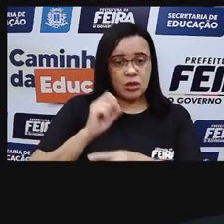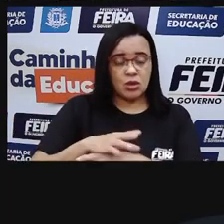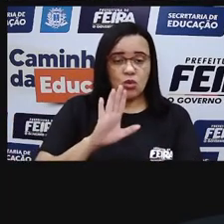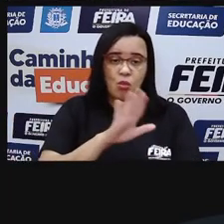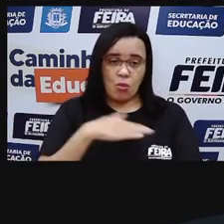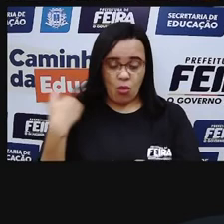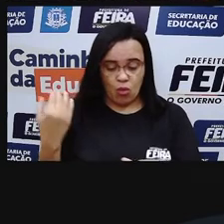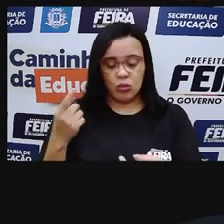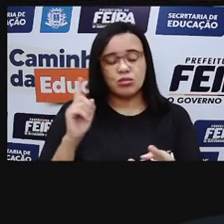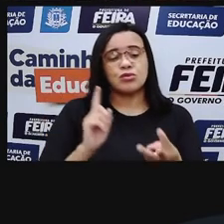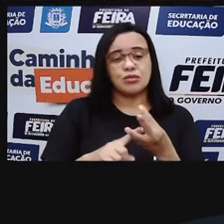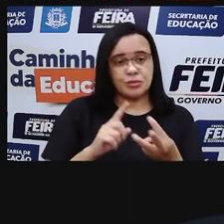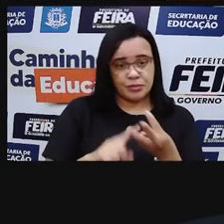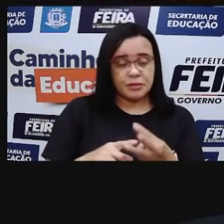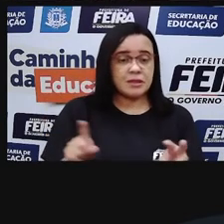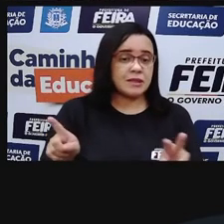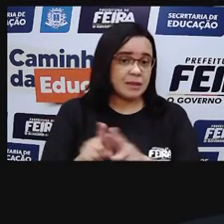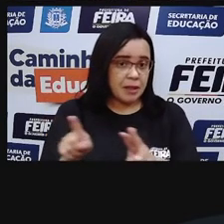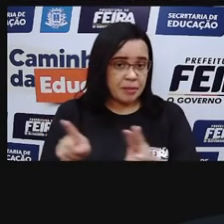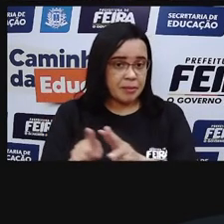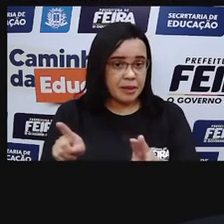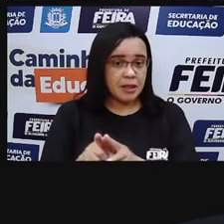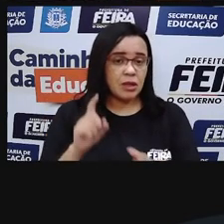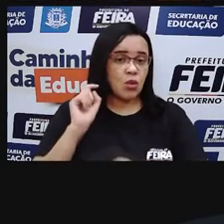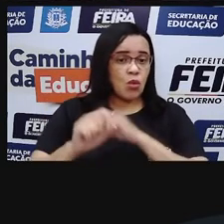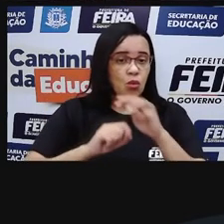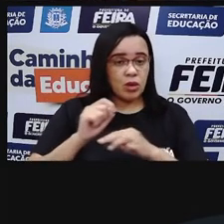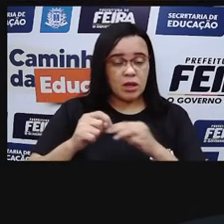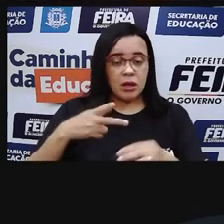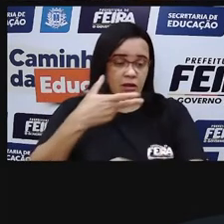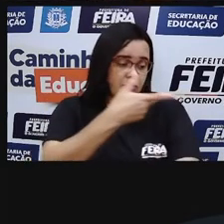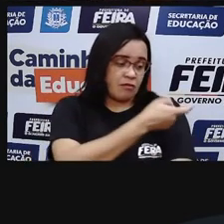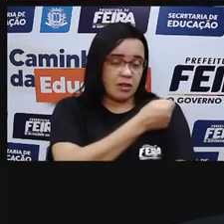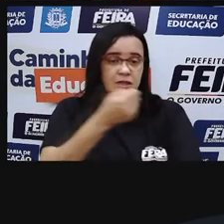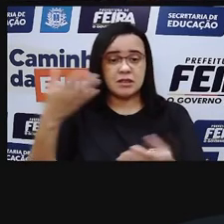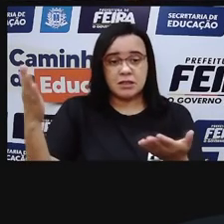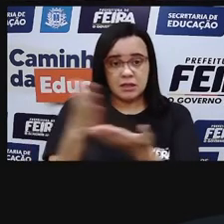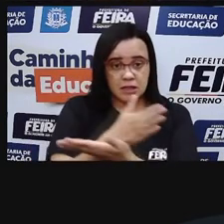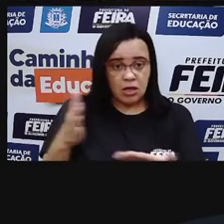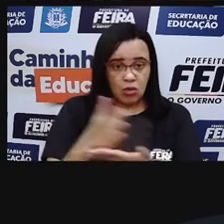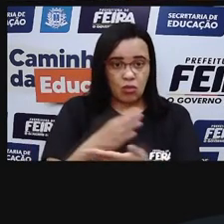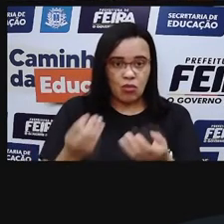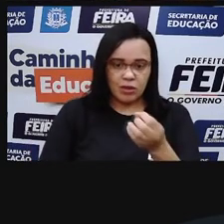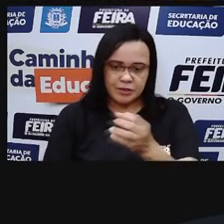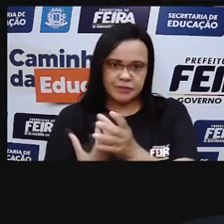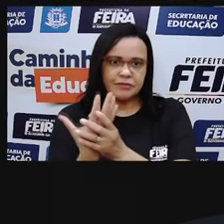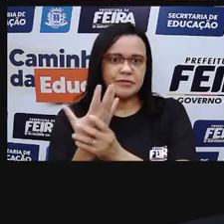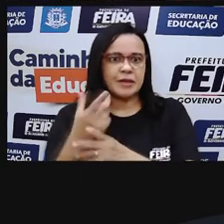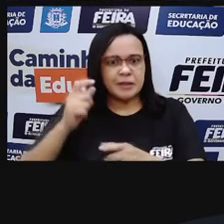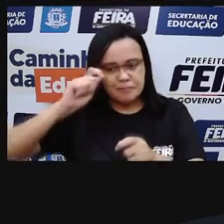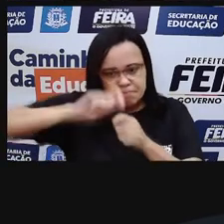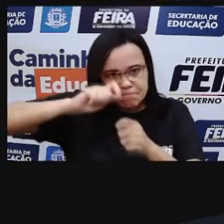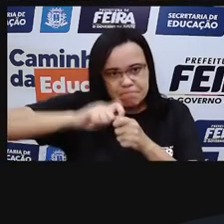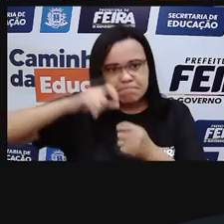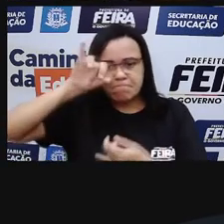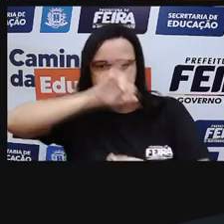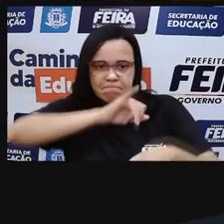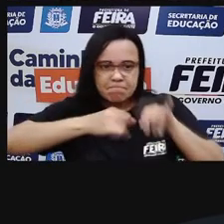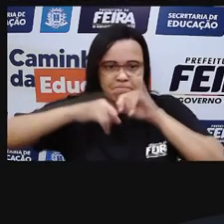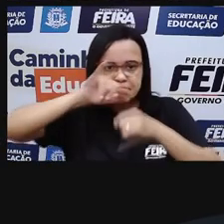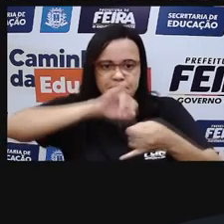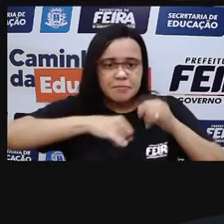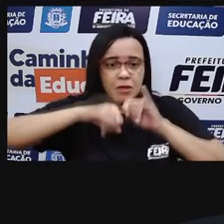vacinas que tem o antígeno, que tem a proteína que é produzida, né? E só essa proteína já